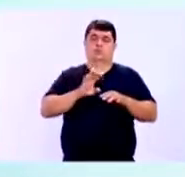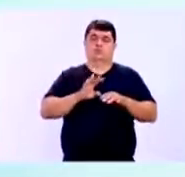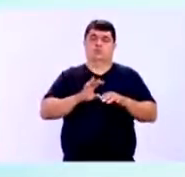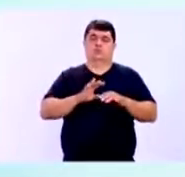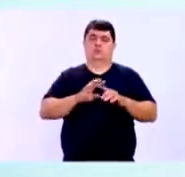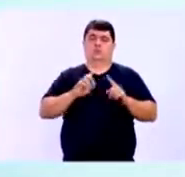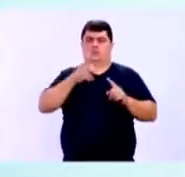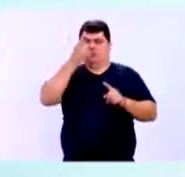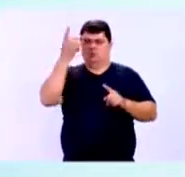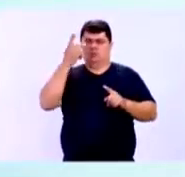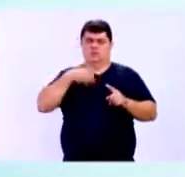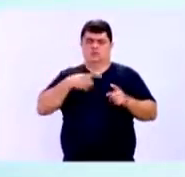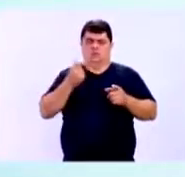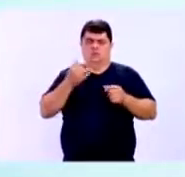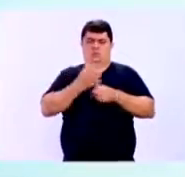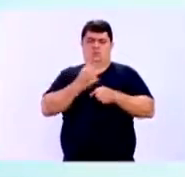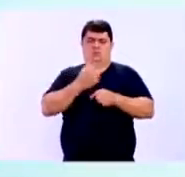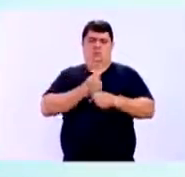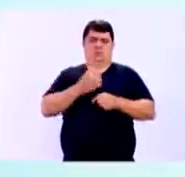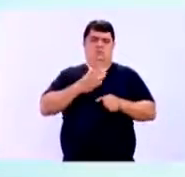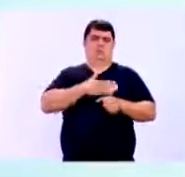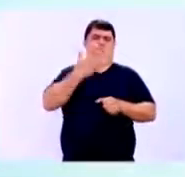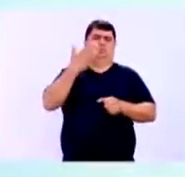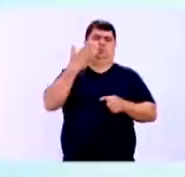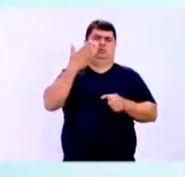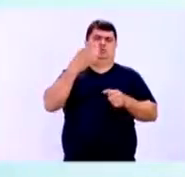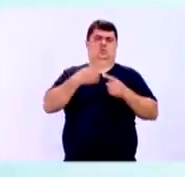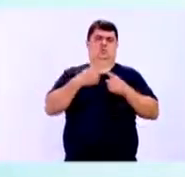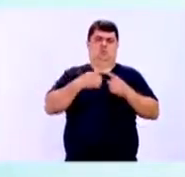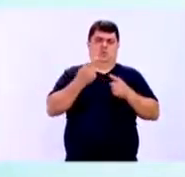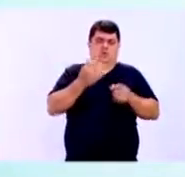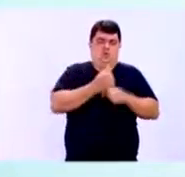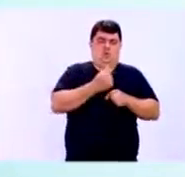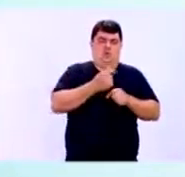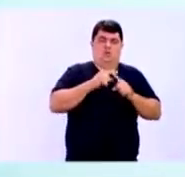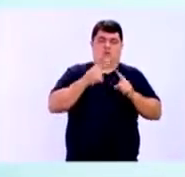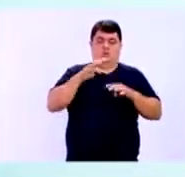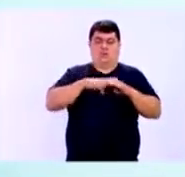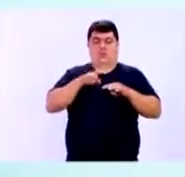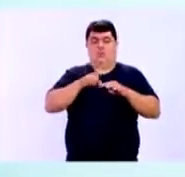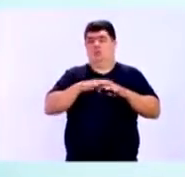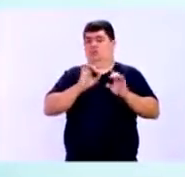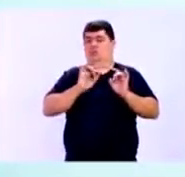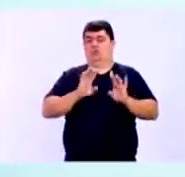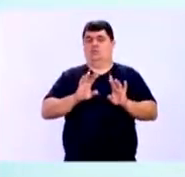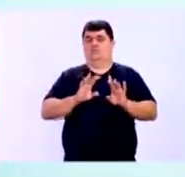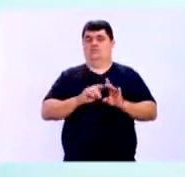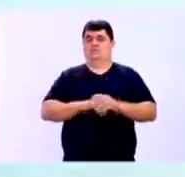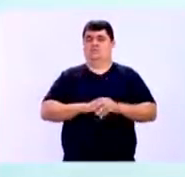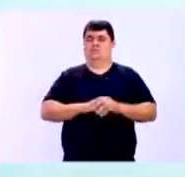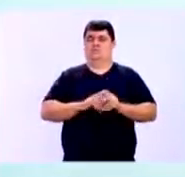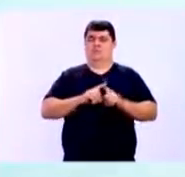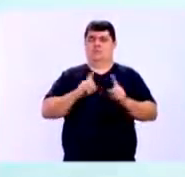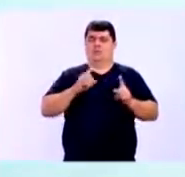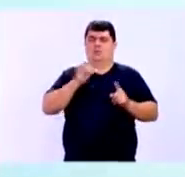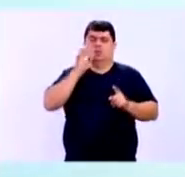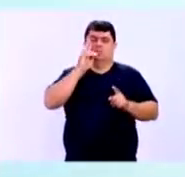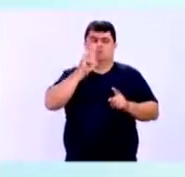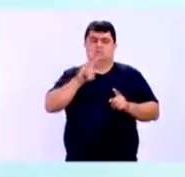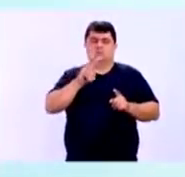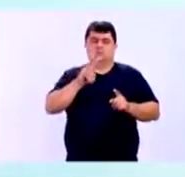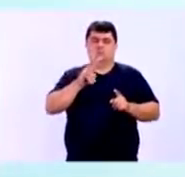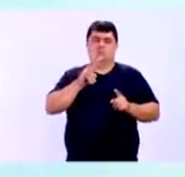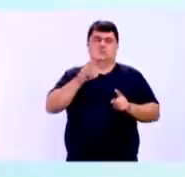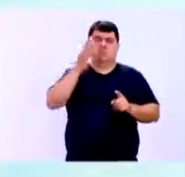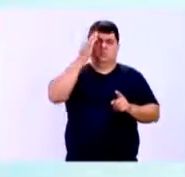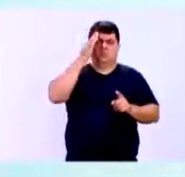se assustam com a contabilidade de custo, mas não pela contabilidade de custo em si, mas sim pela matemática. Mas se você tiver noção